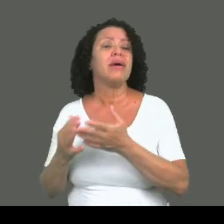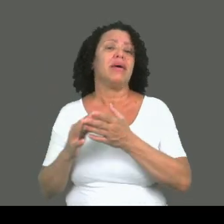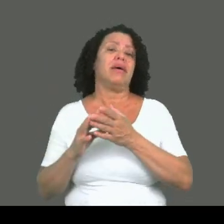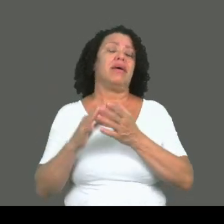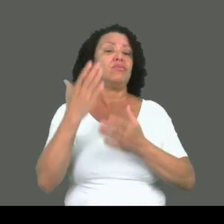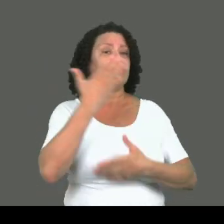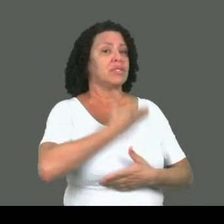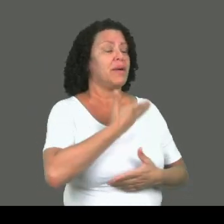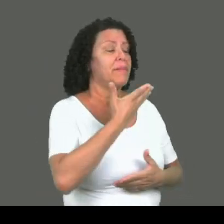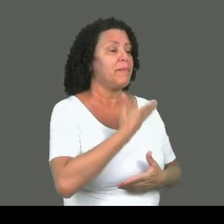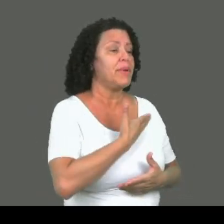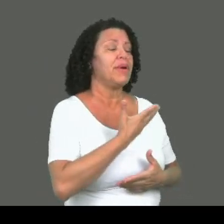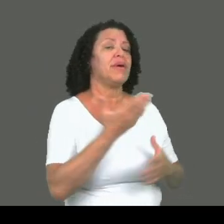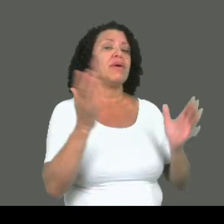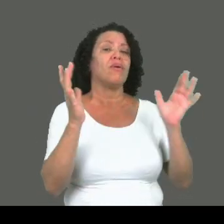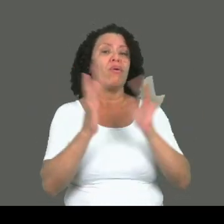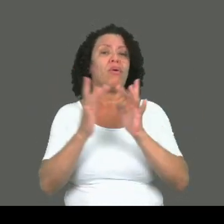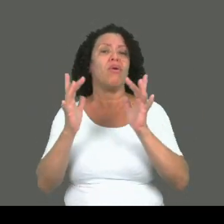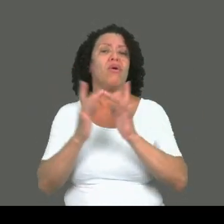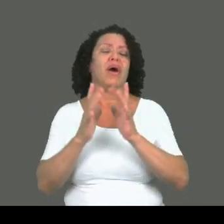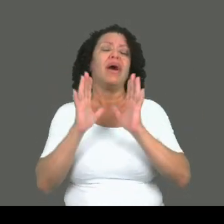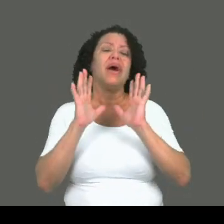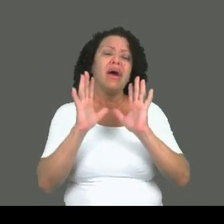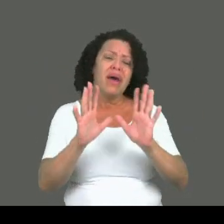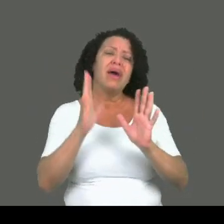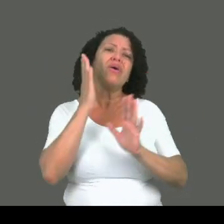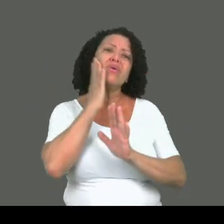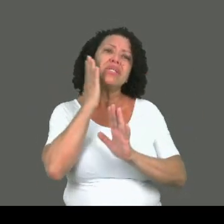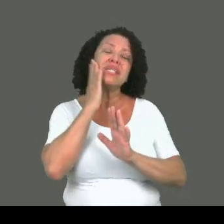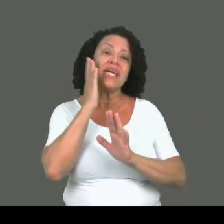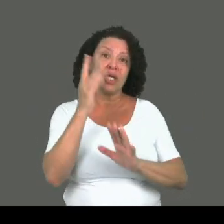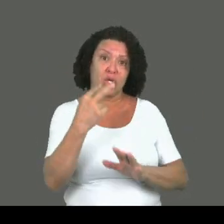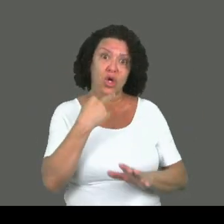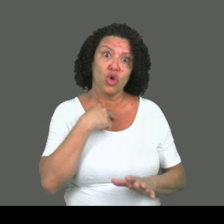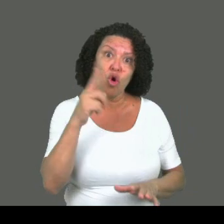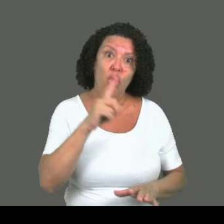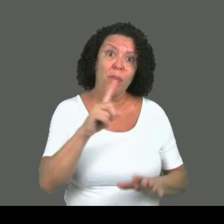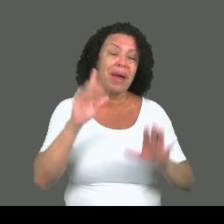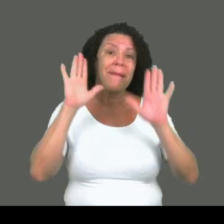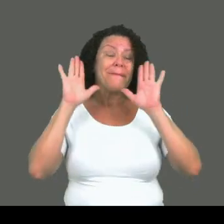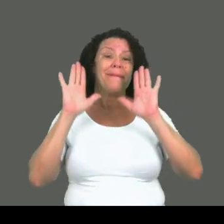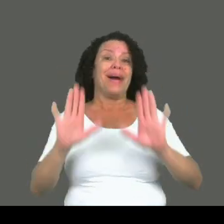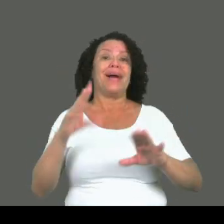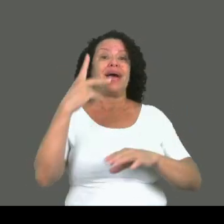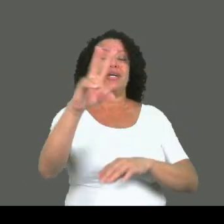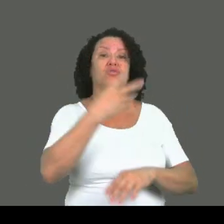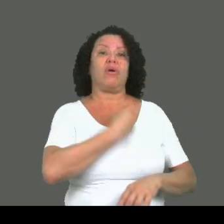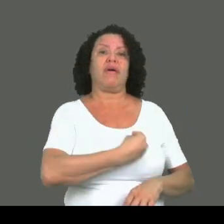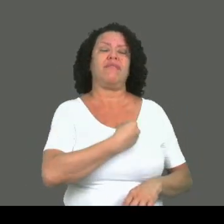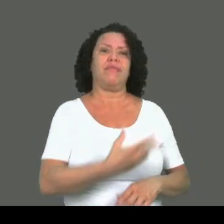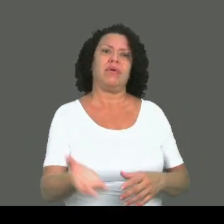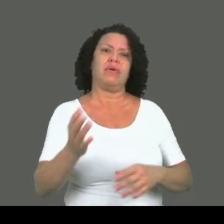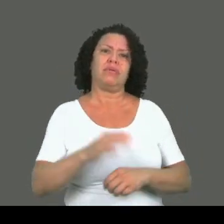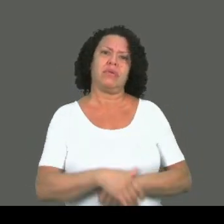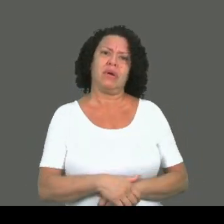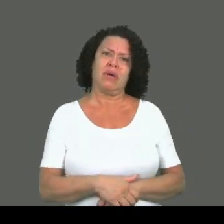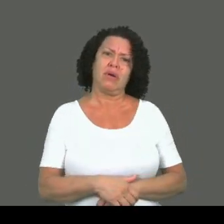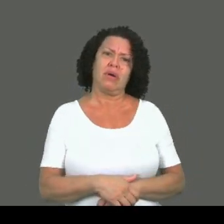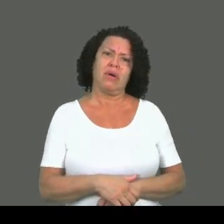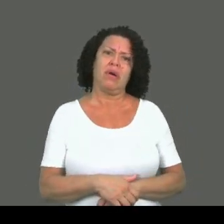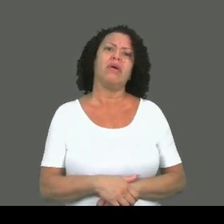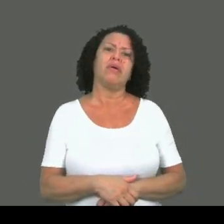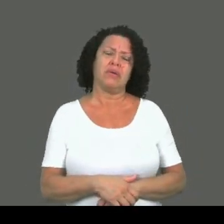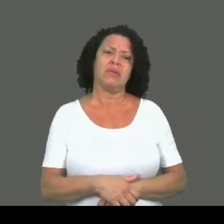dos amigos, tudo isso é muito natural. A gente não pode paralisar a nossa vida em função disso, né? É deixar